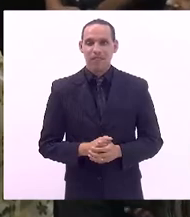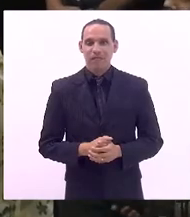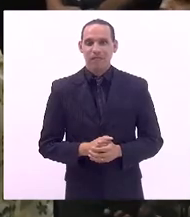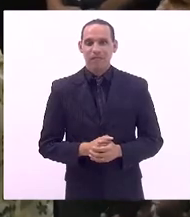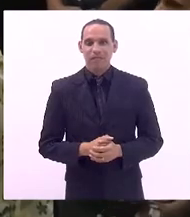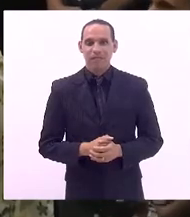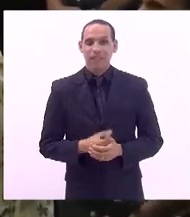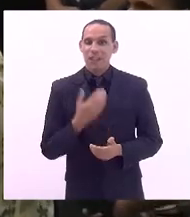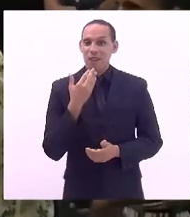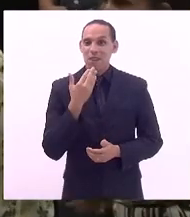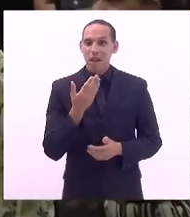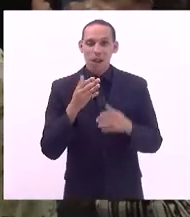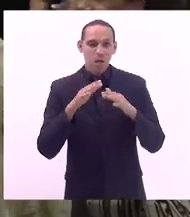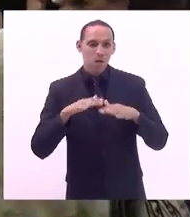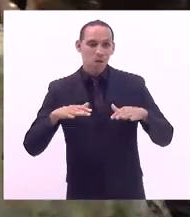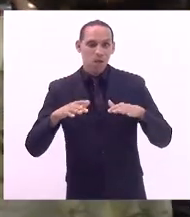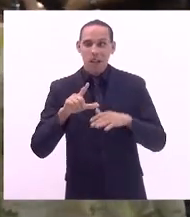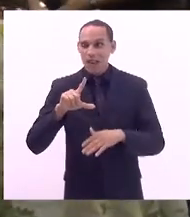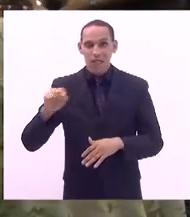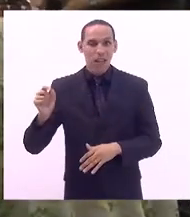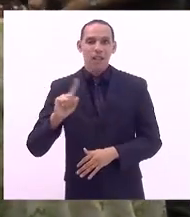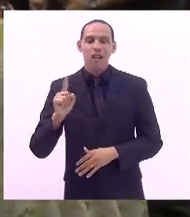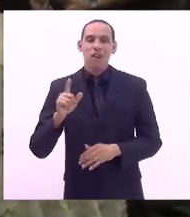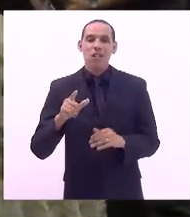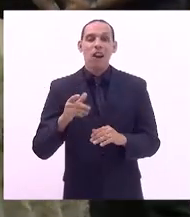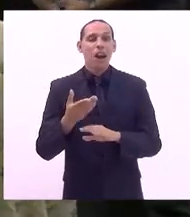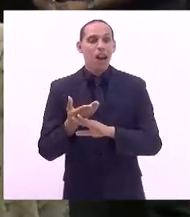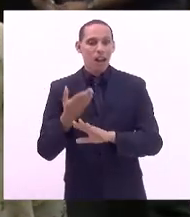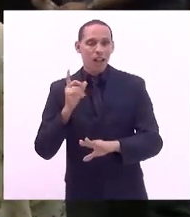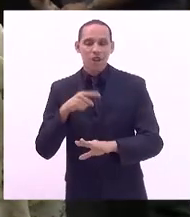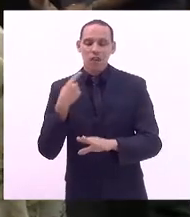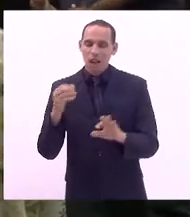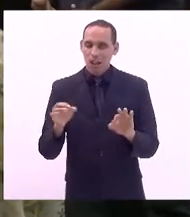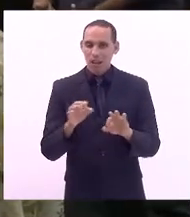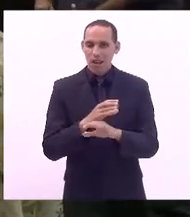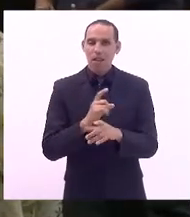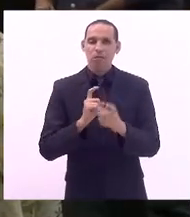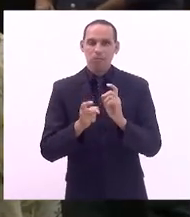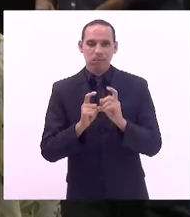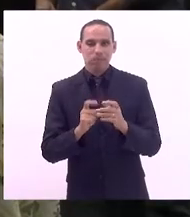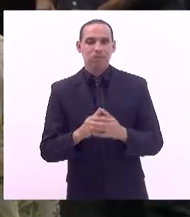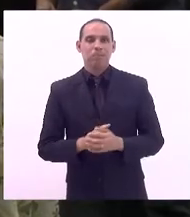quem diria todos que não saísse antes da gente fazer o encerramento